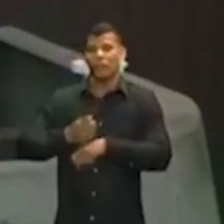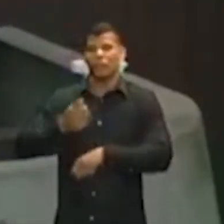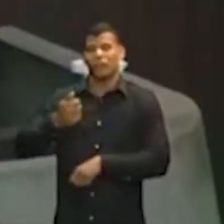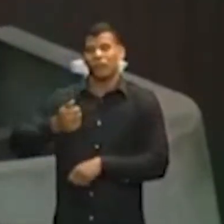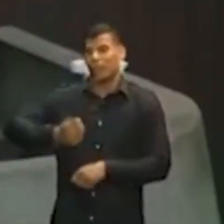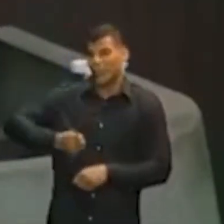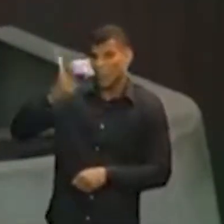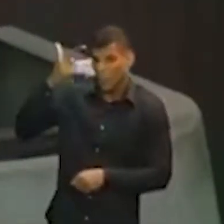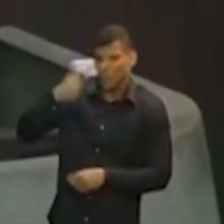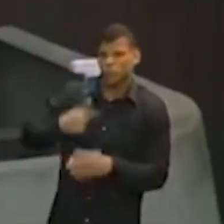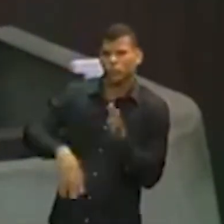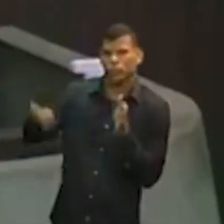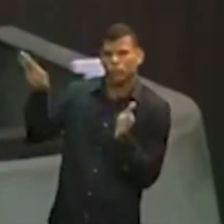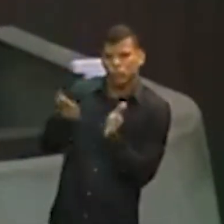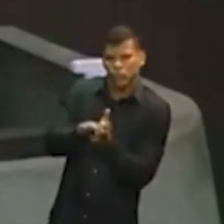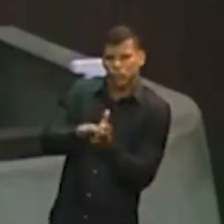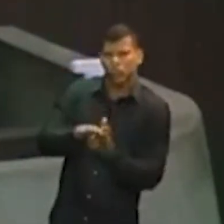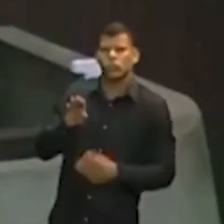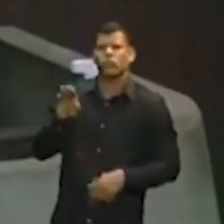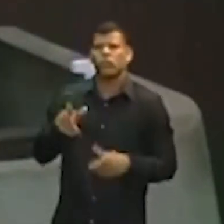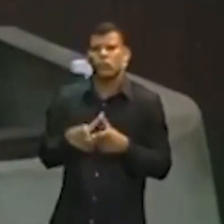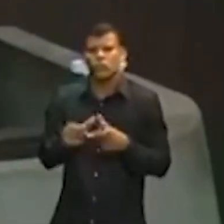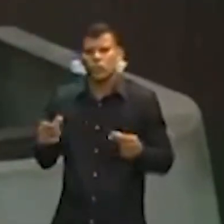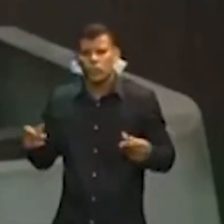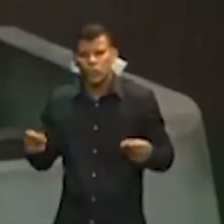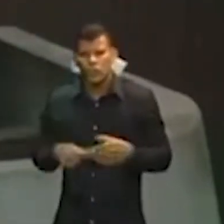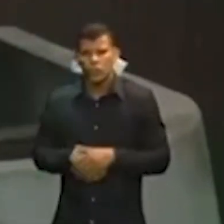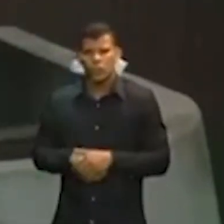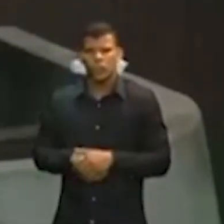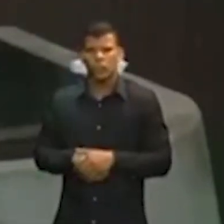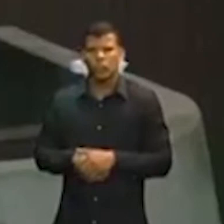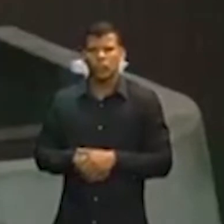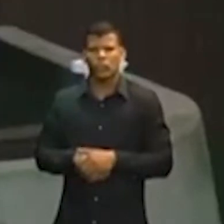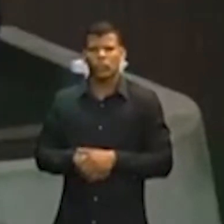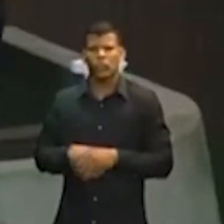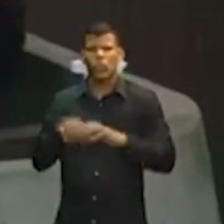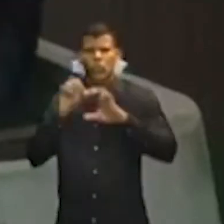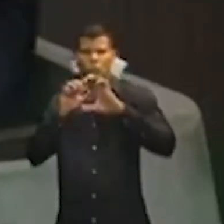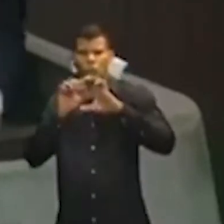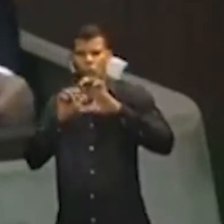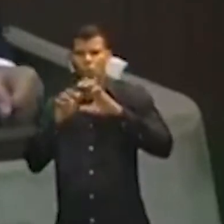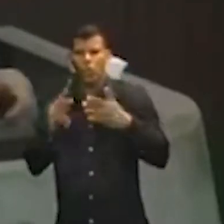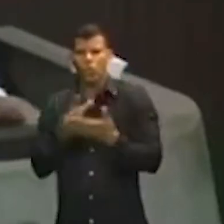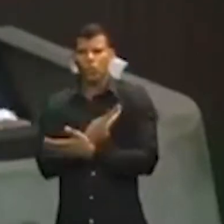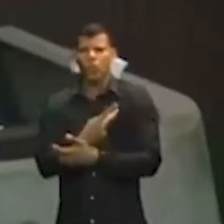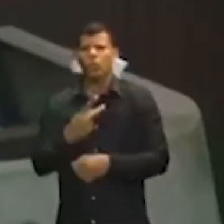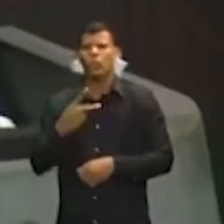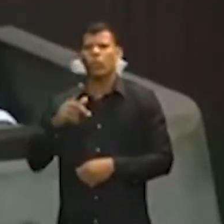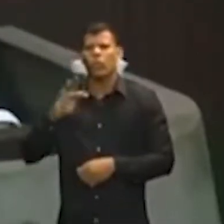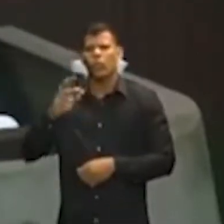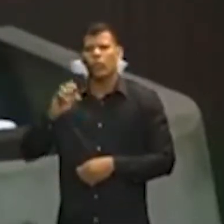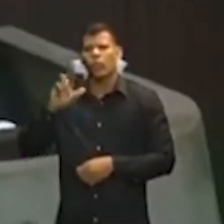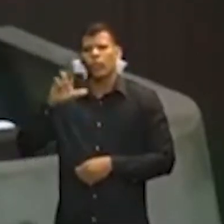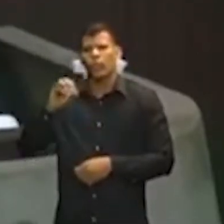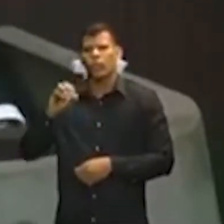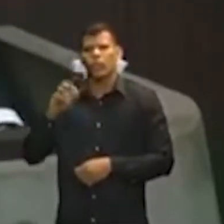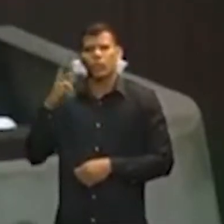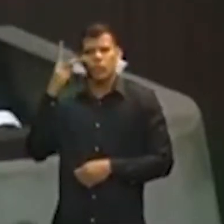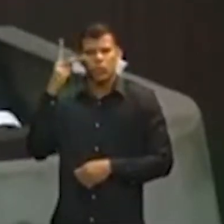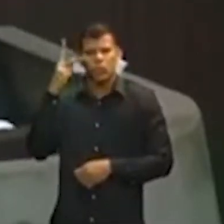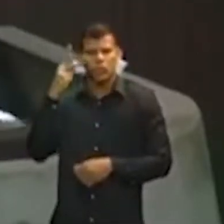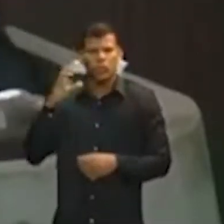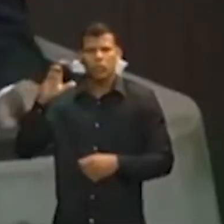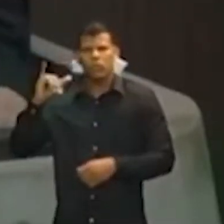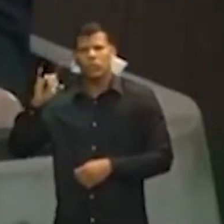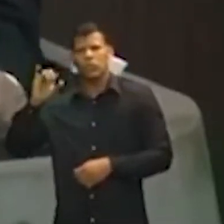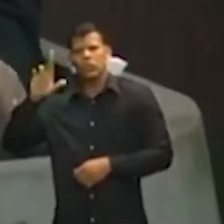aí liguei lá a Globo esquerdista, a Globo do Foro de São Paulo, tava lá Cid